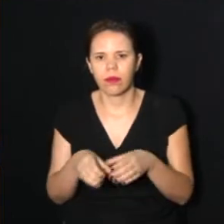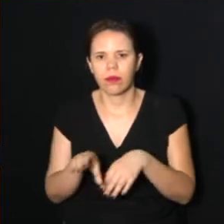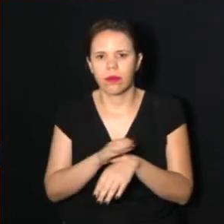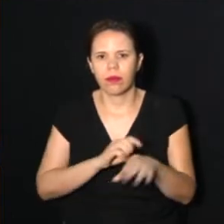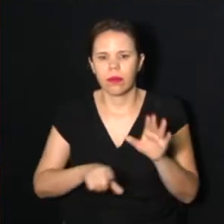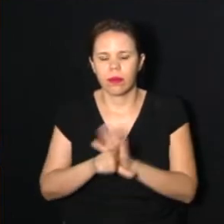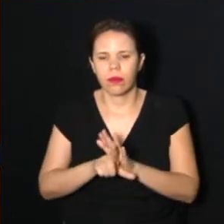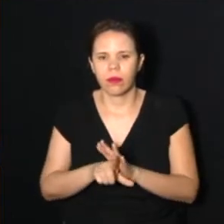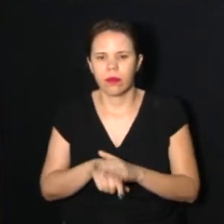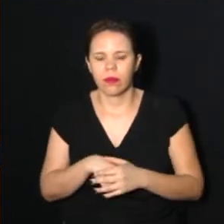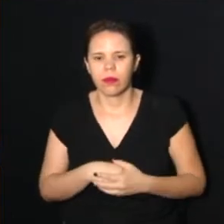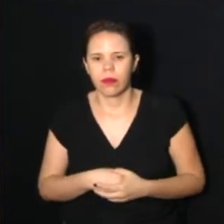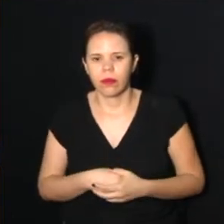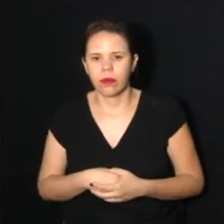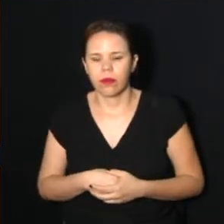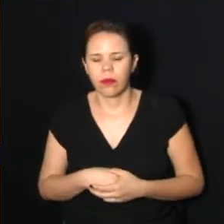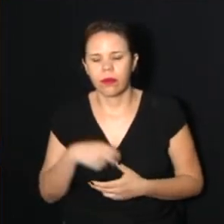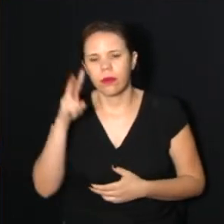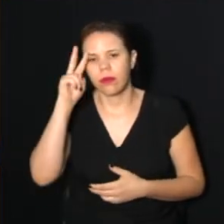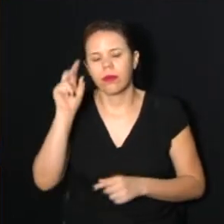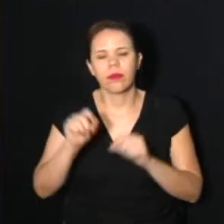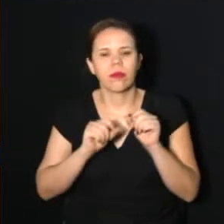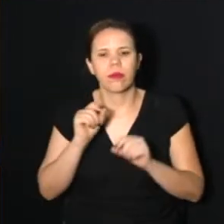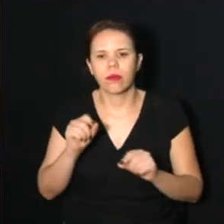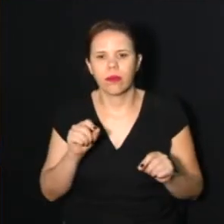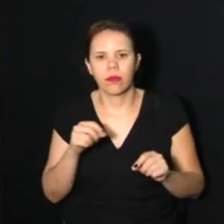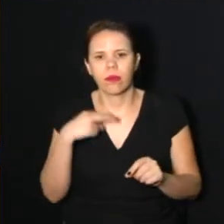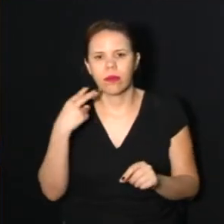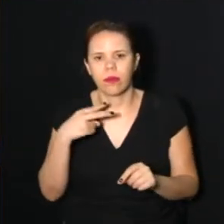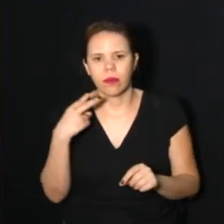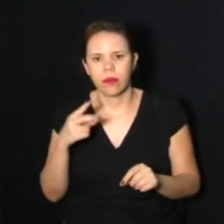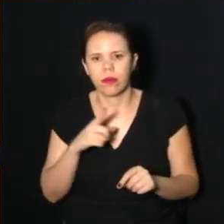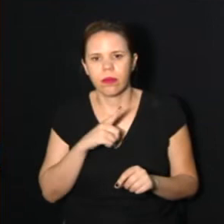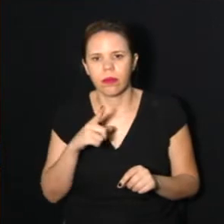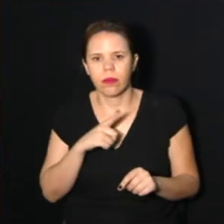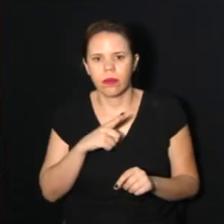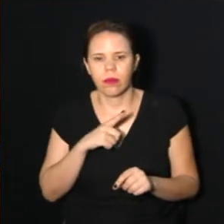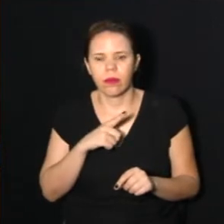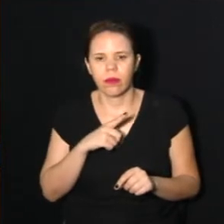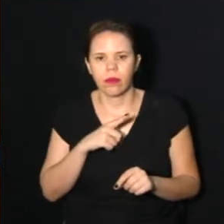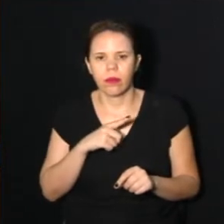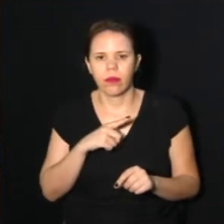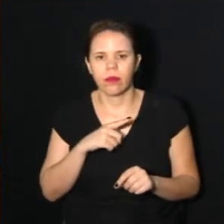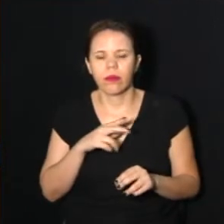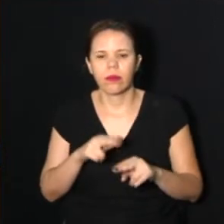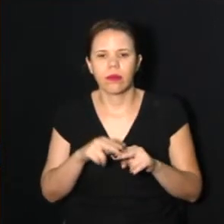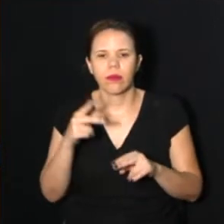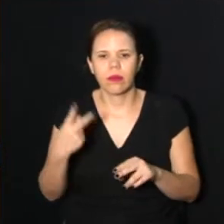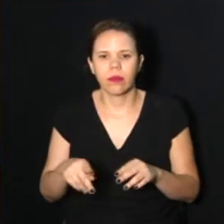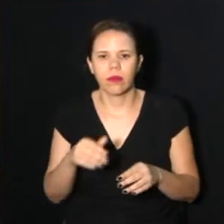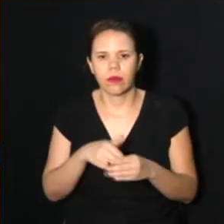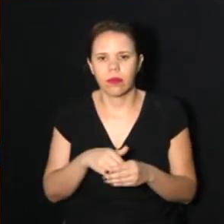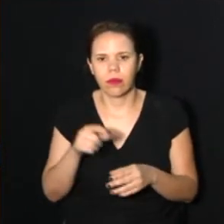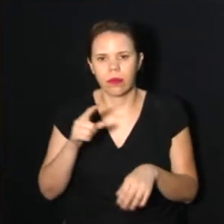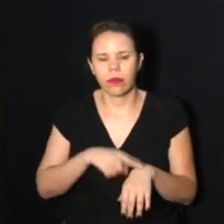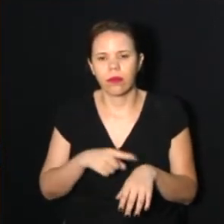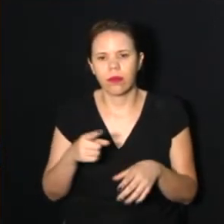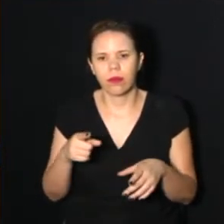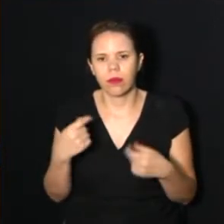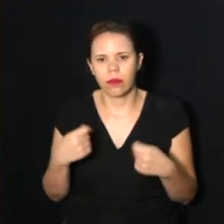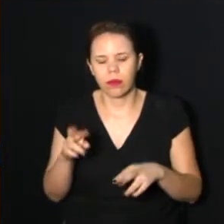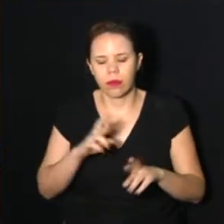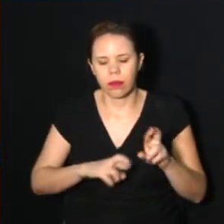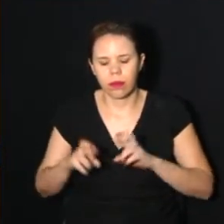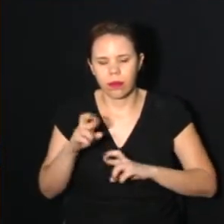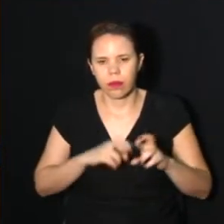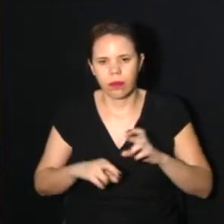Constituição e Legalidade. Lembrando que o vereador terá, por ocasião do seu voto, o tempo que entender necessário para